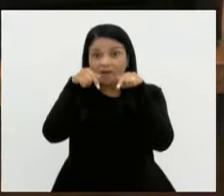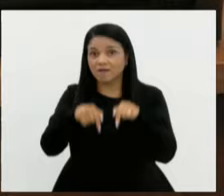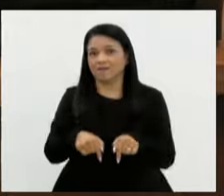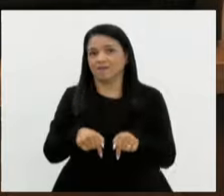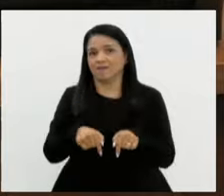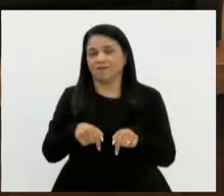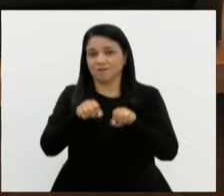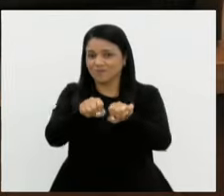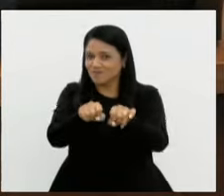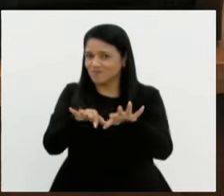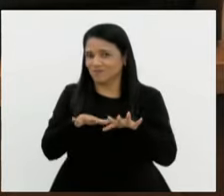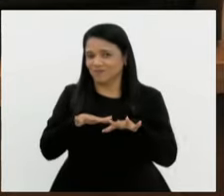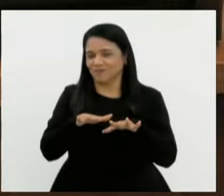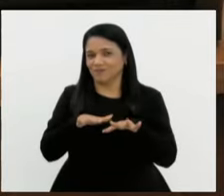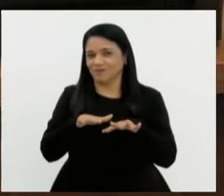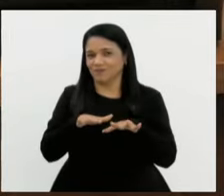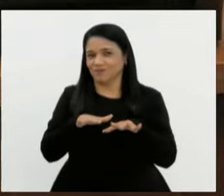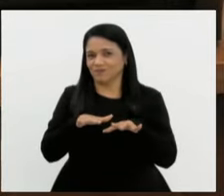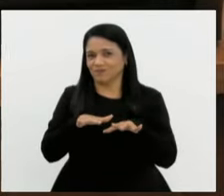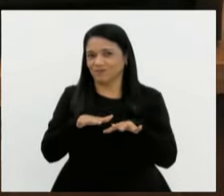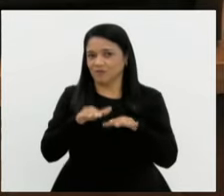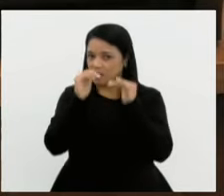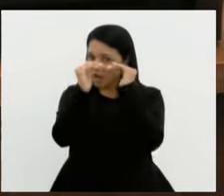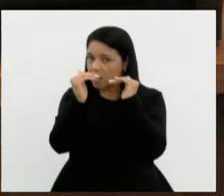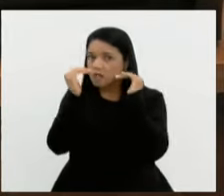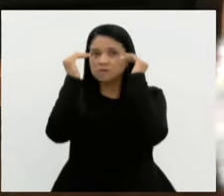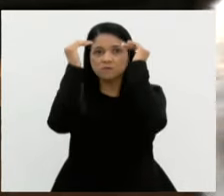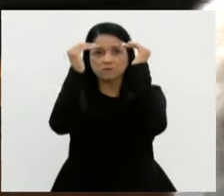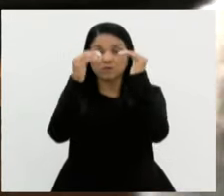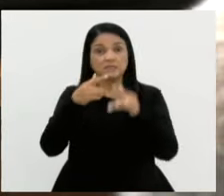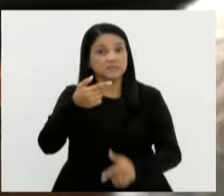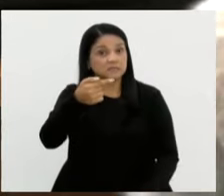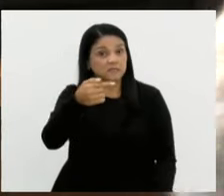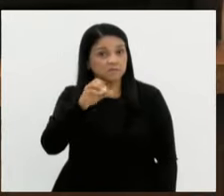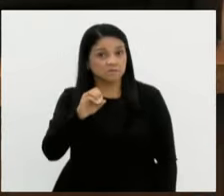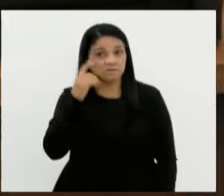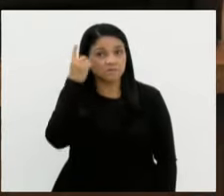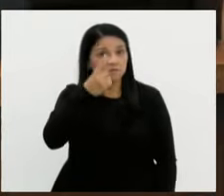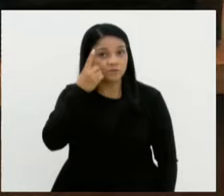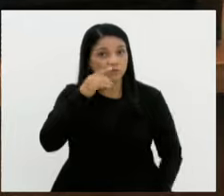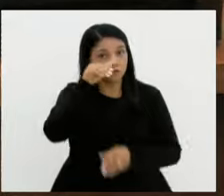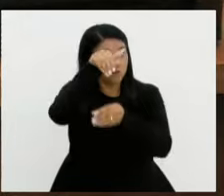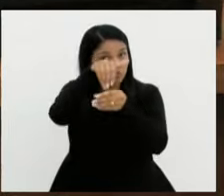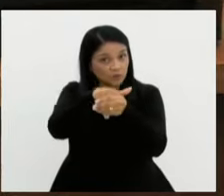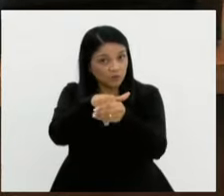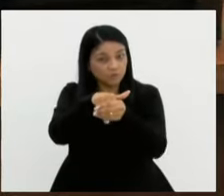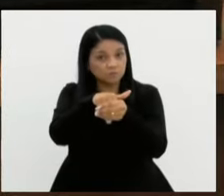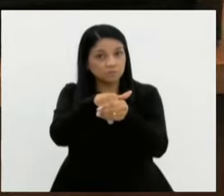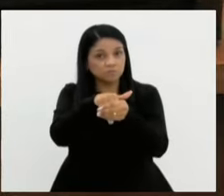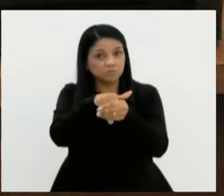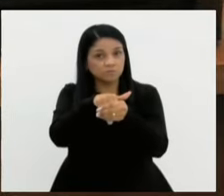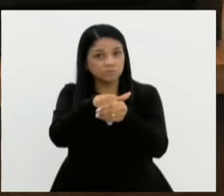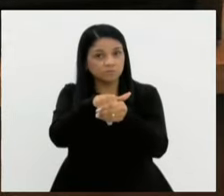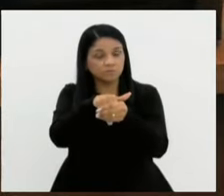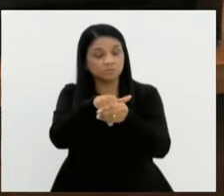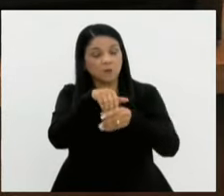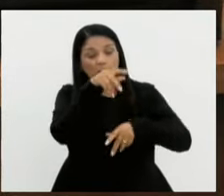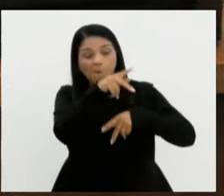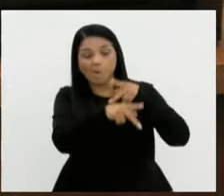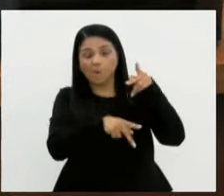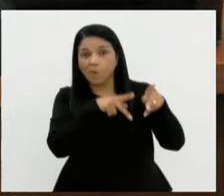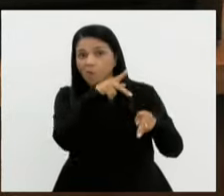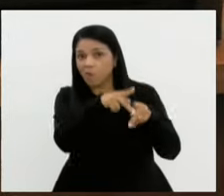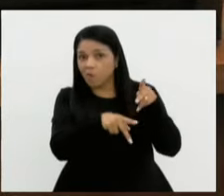pelo parlamento, porque o parlamento é soberano. Nós temos 70 deputados que foram votados pela sua população, por